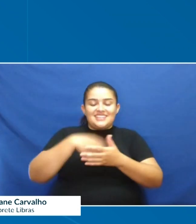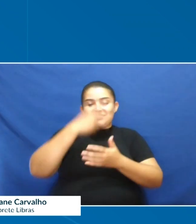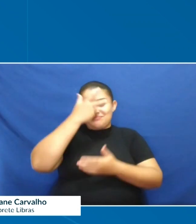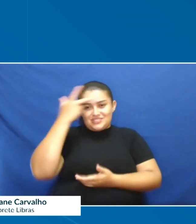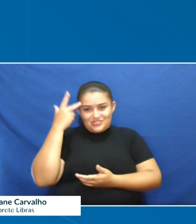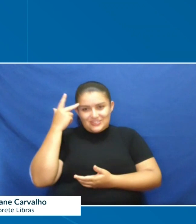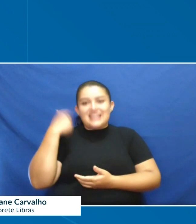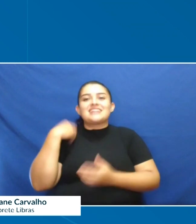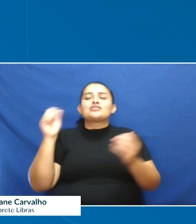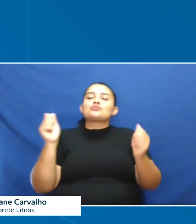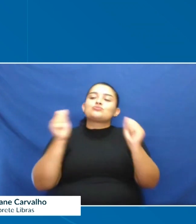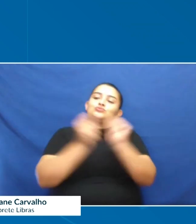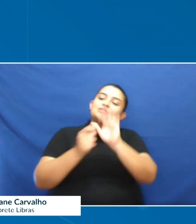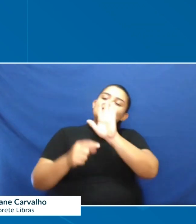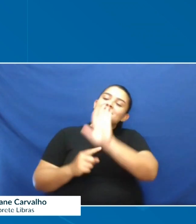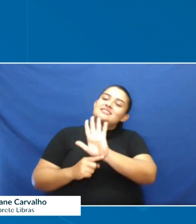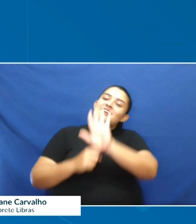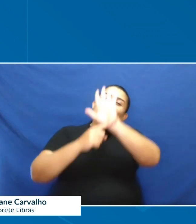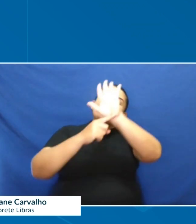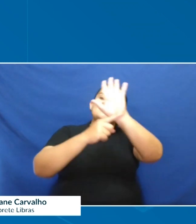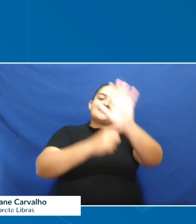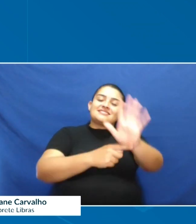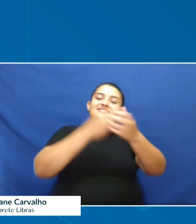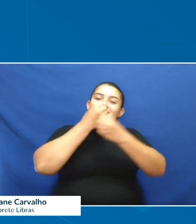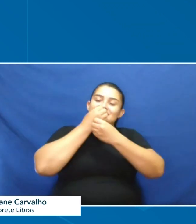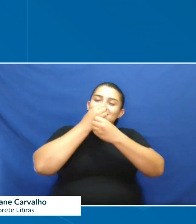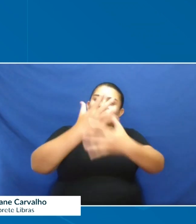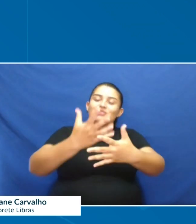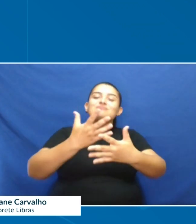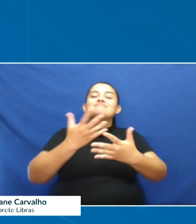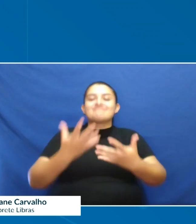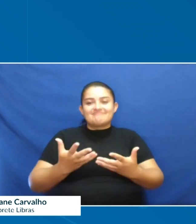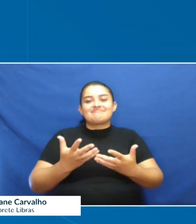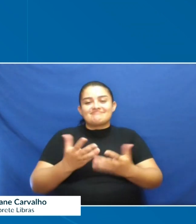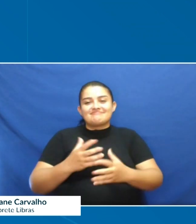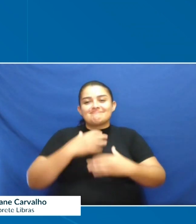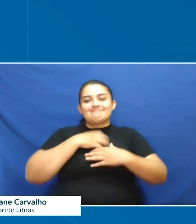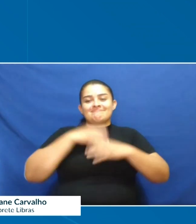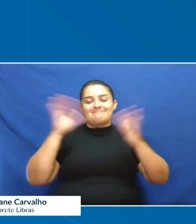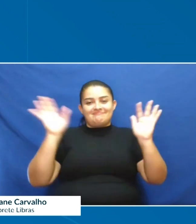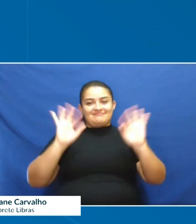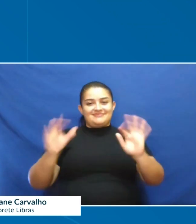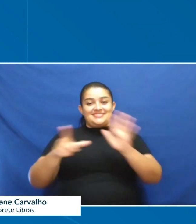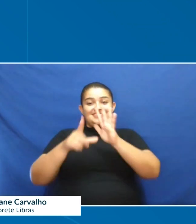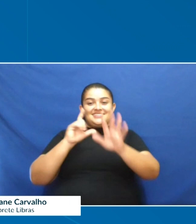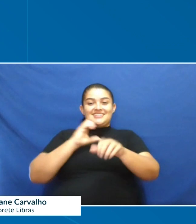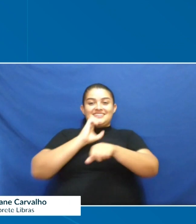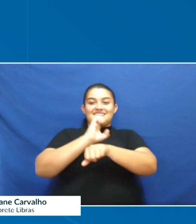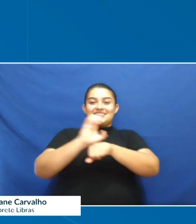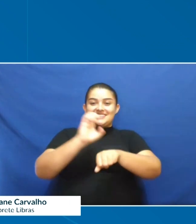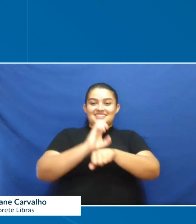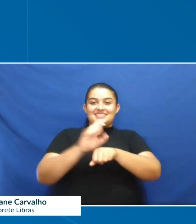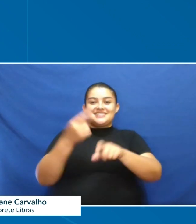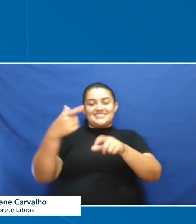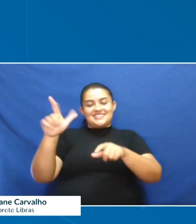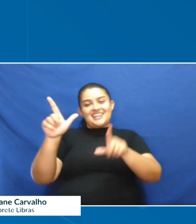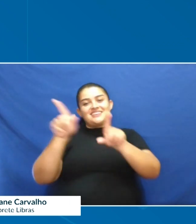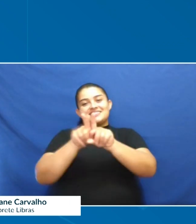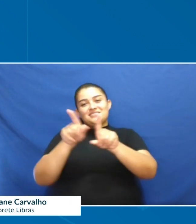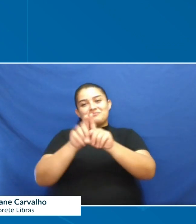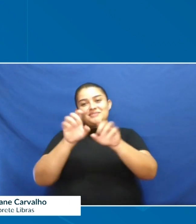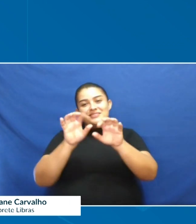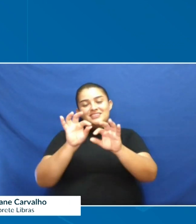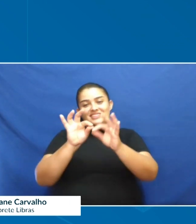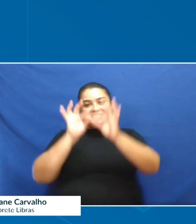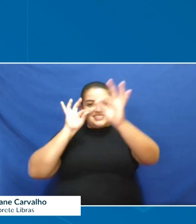que consegue ajudar é muito gratificante, assim. E antes desse estágio eu fazia um outro que era home office, estava até comentando aqui